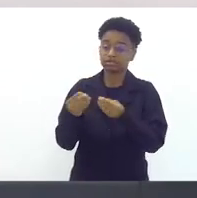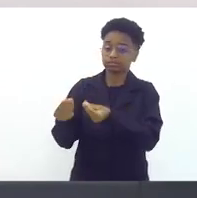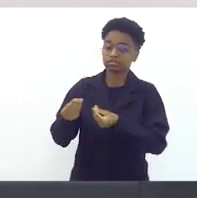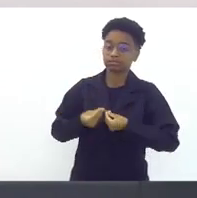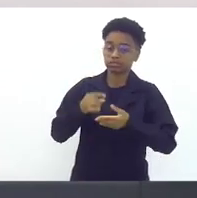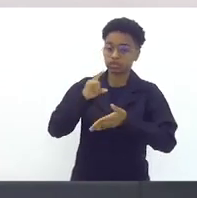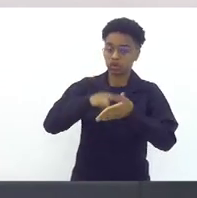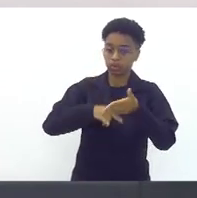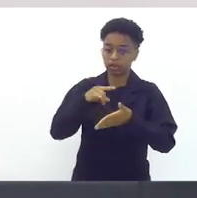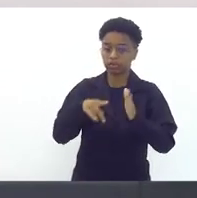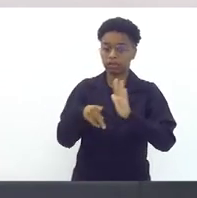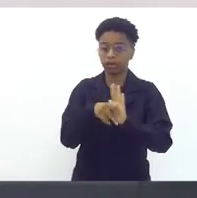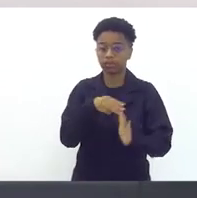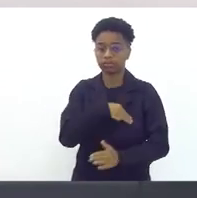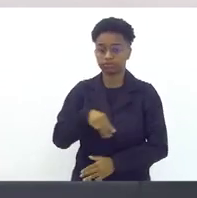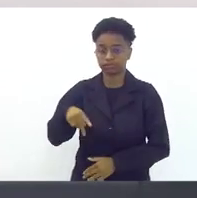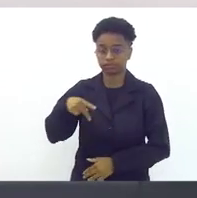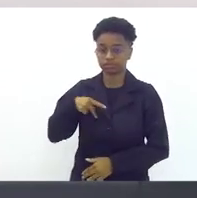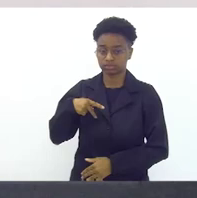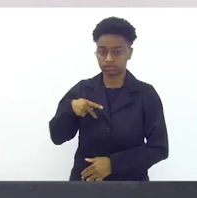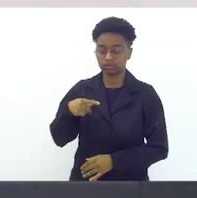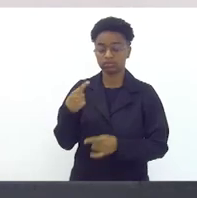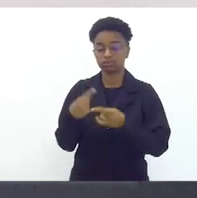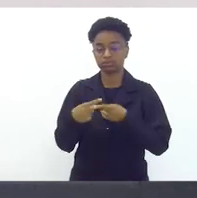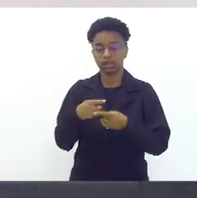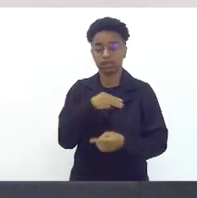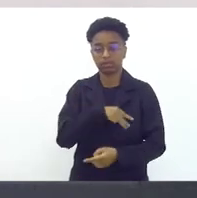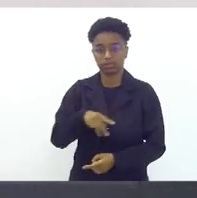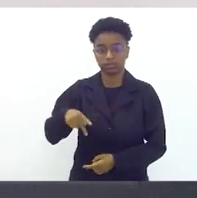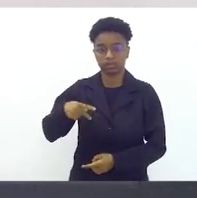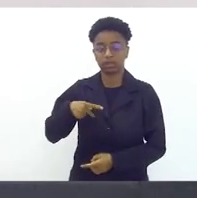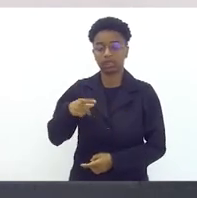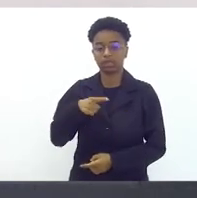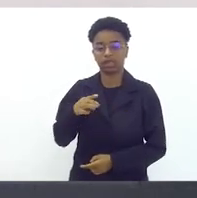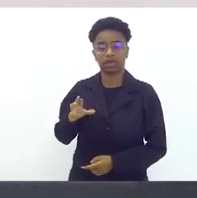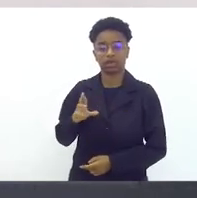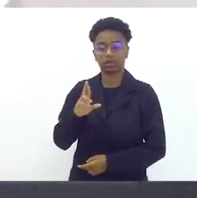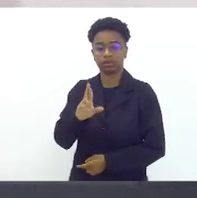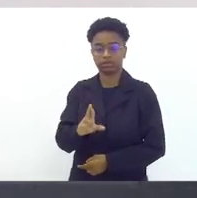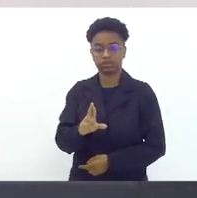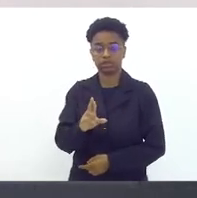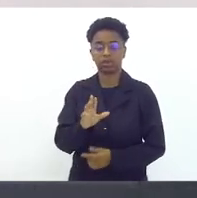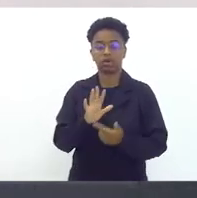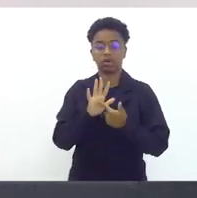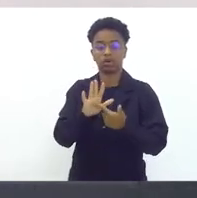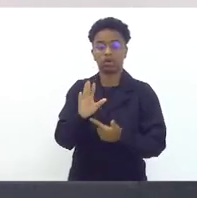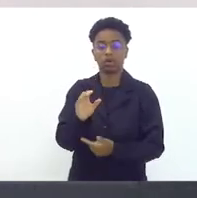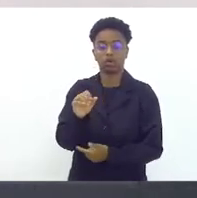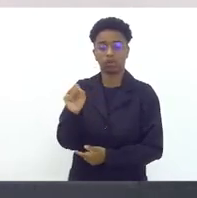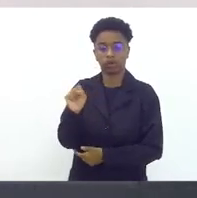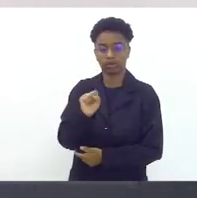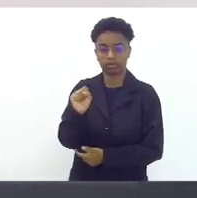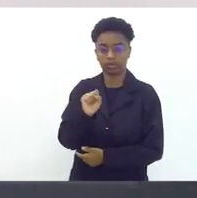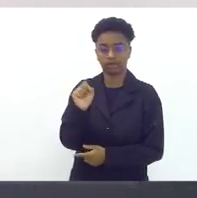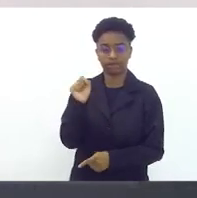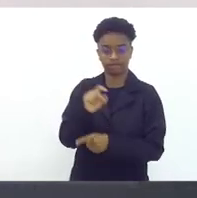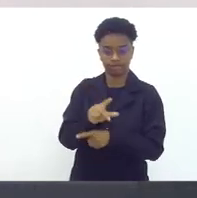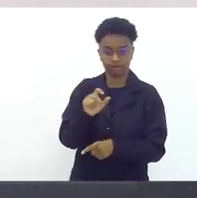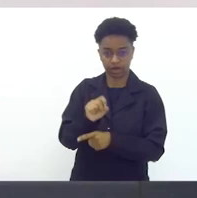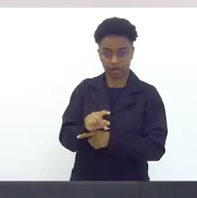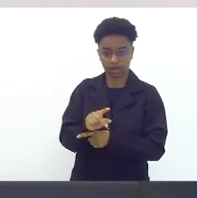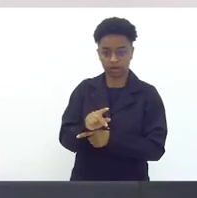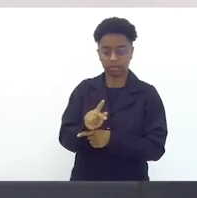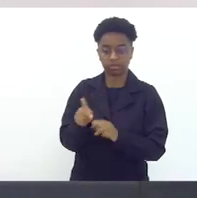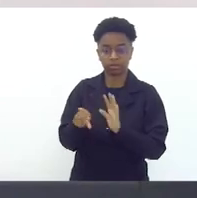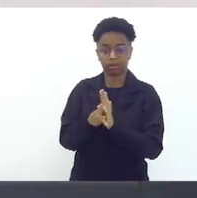Ministério Público, em que o Ministério Público fez uma representação à 8ª Vara da Fazenda pública da comarca